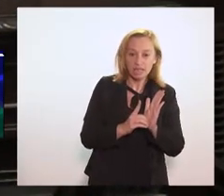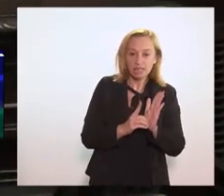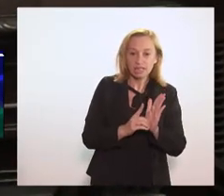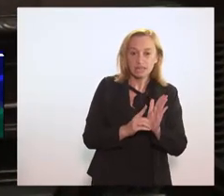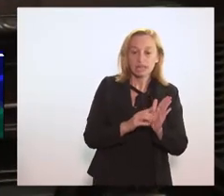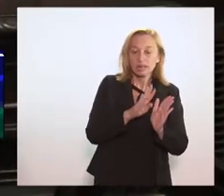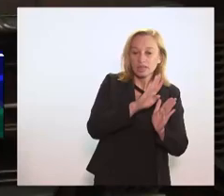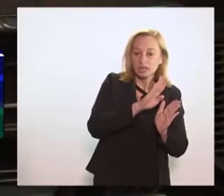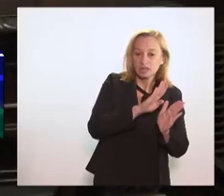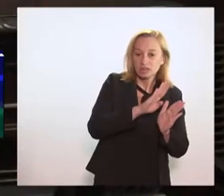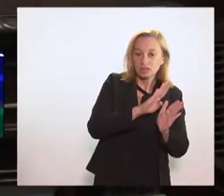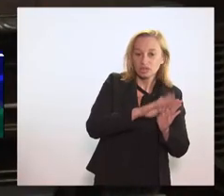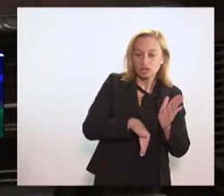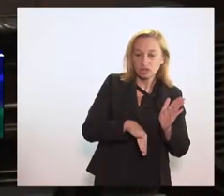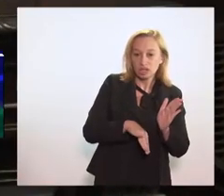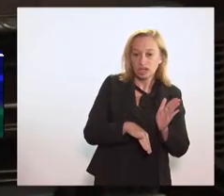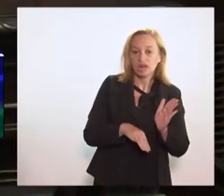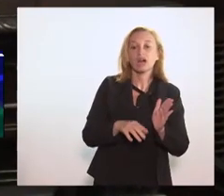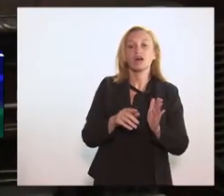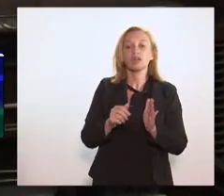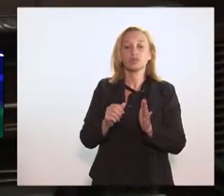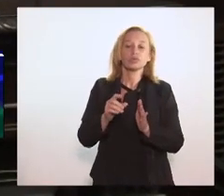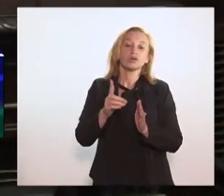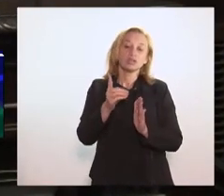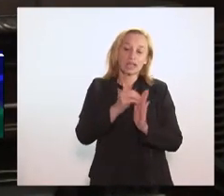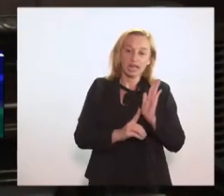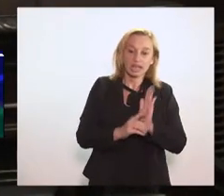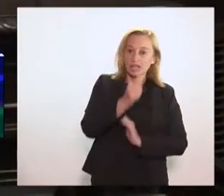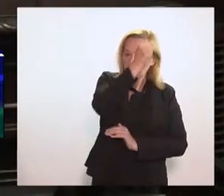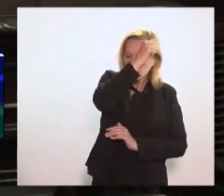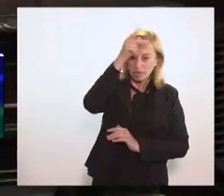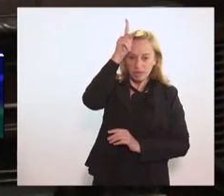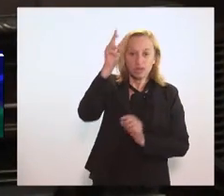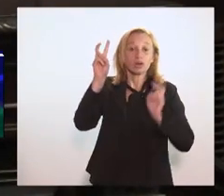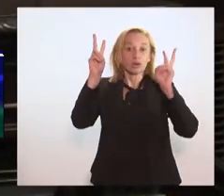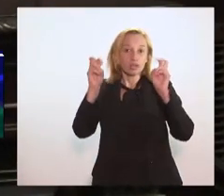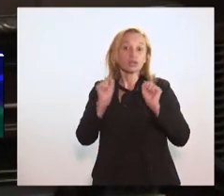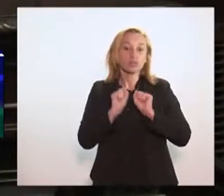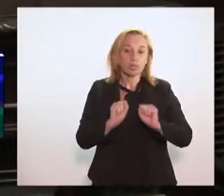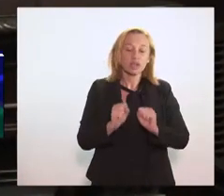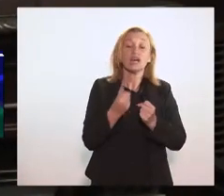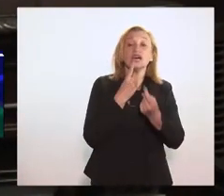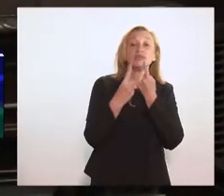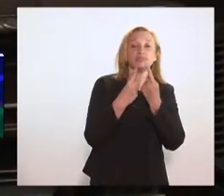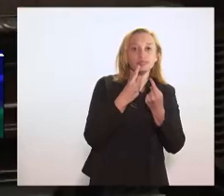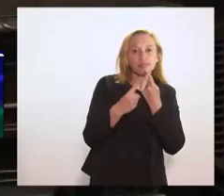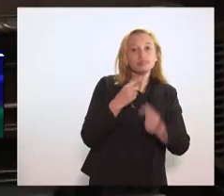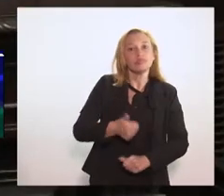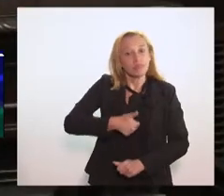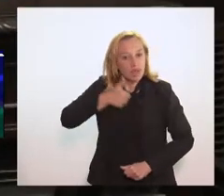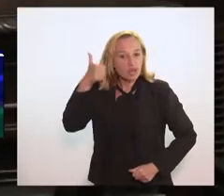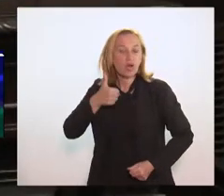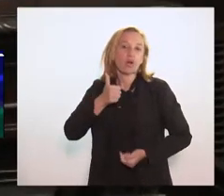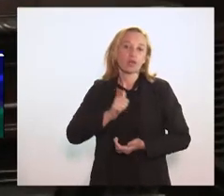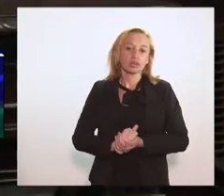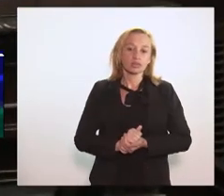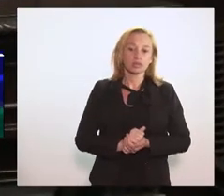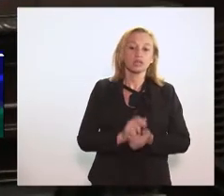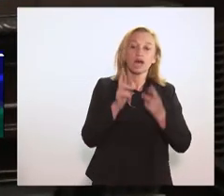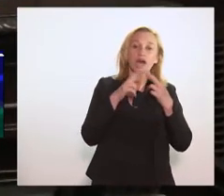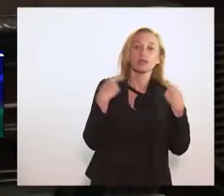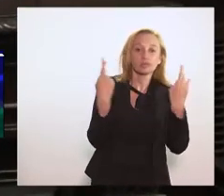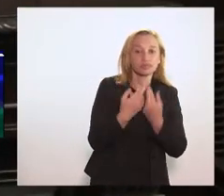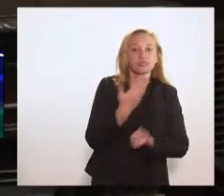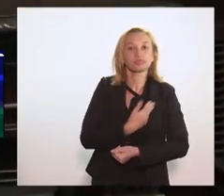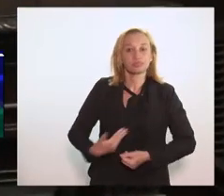sustar os efeitos do decreto do prefeito, de modo que o assunto possa ser discutido por meio de audiência